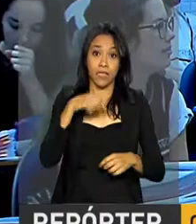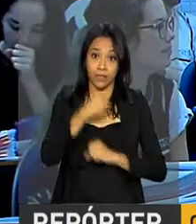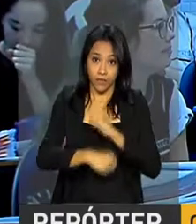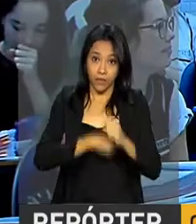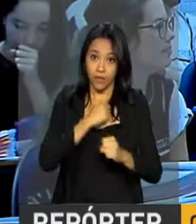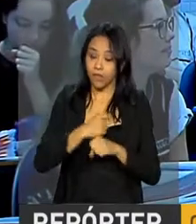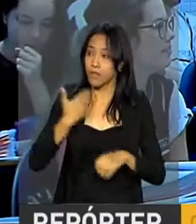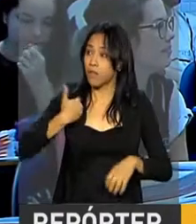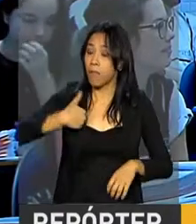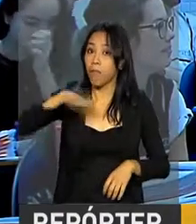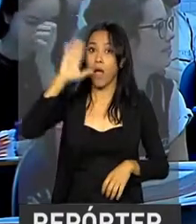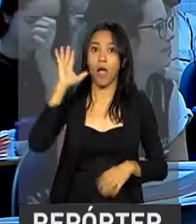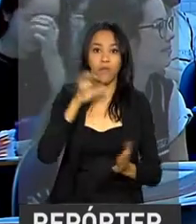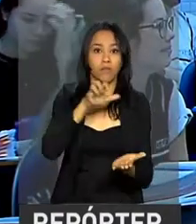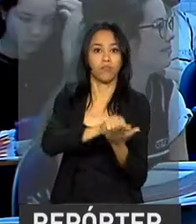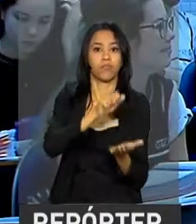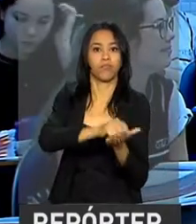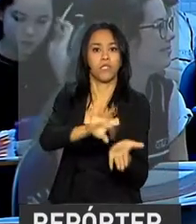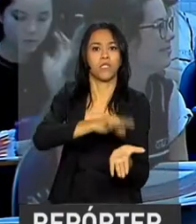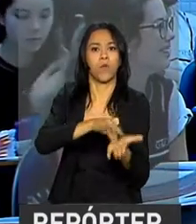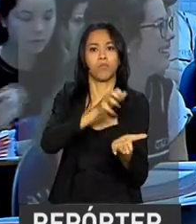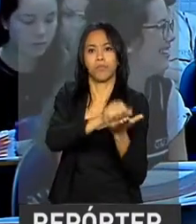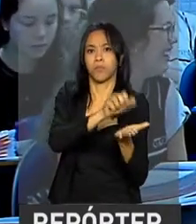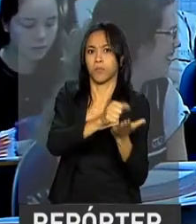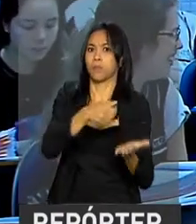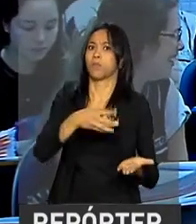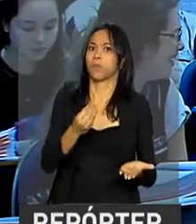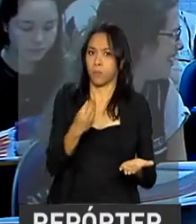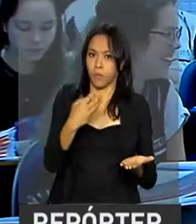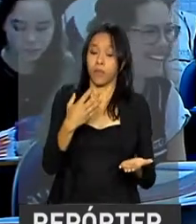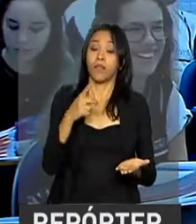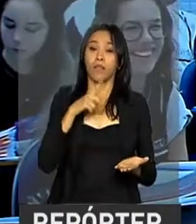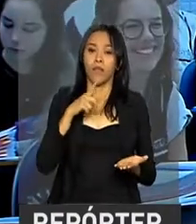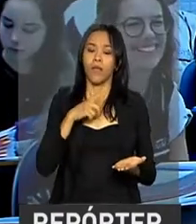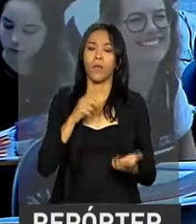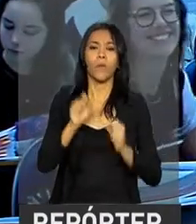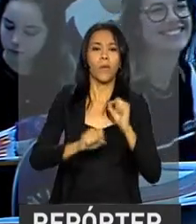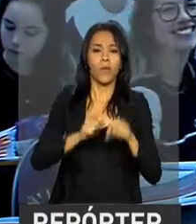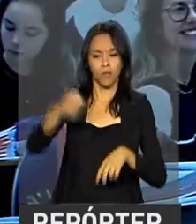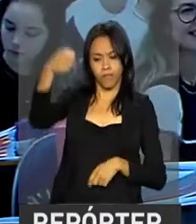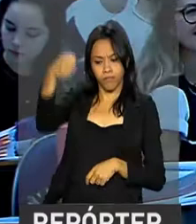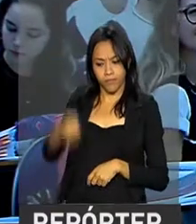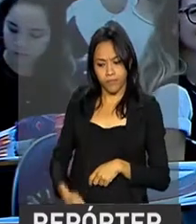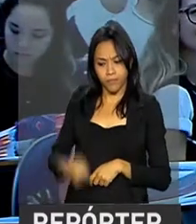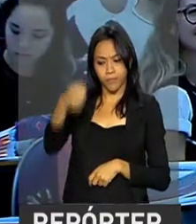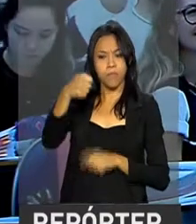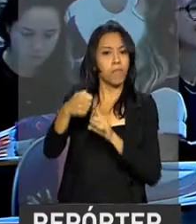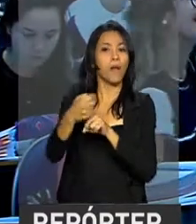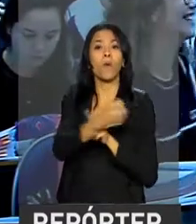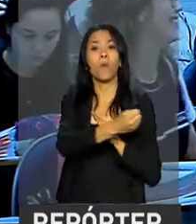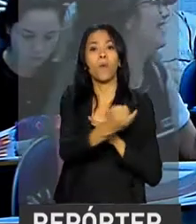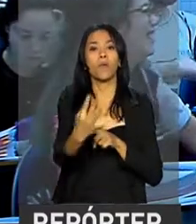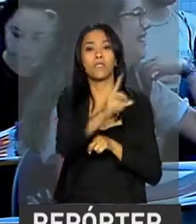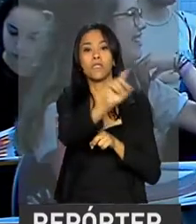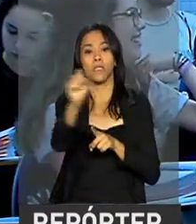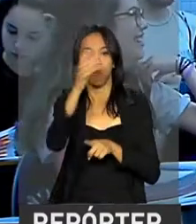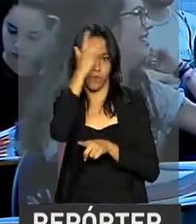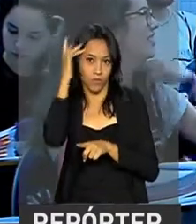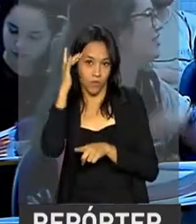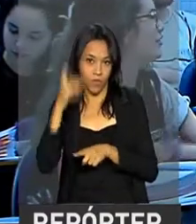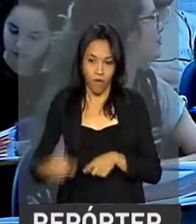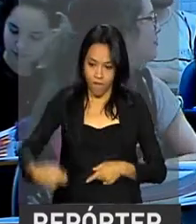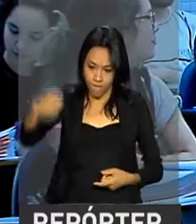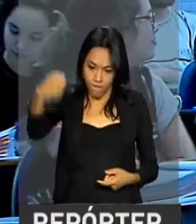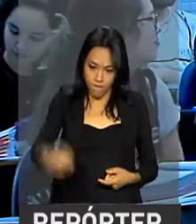do que na edição passada o enem em 2017 terá um detector para cada 100 participantes ea partir de agora